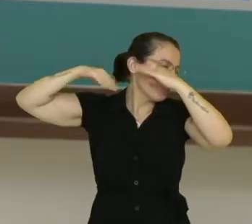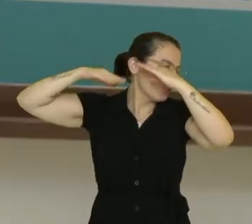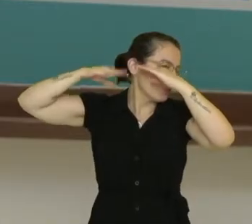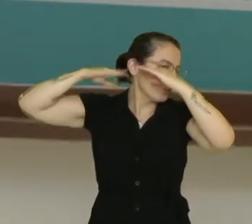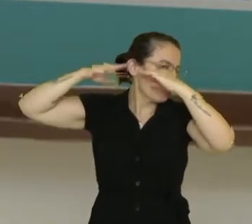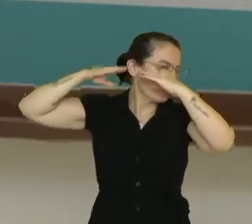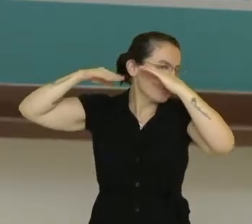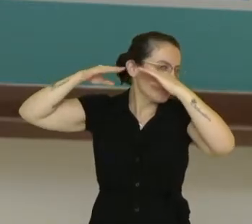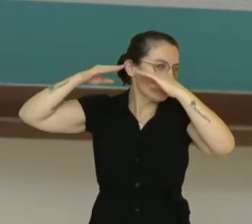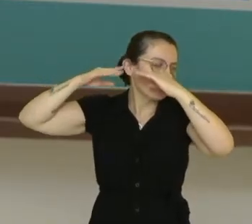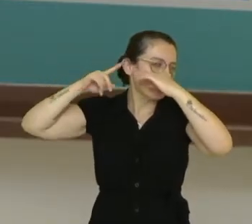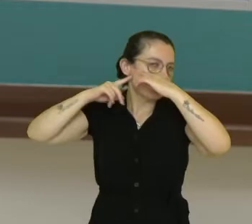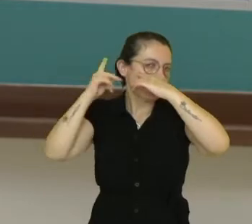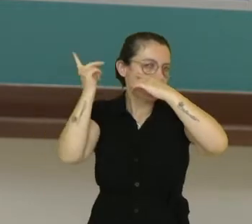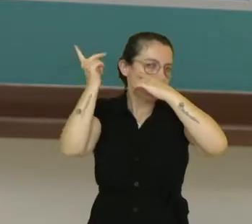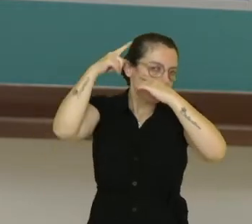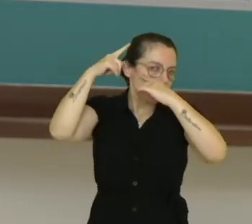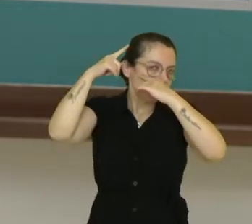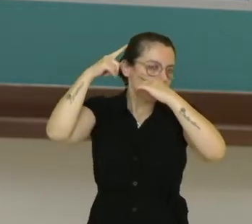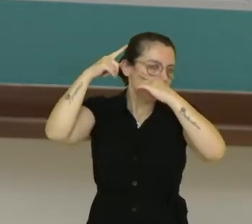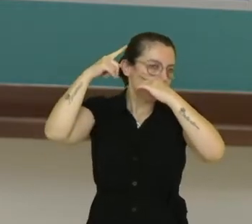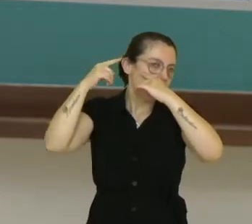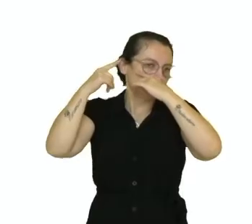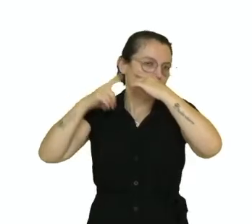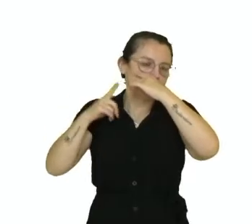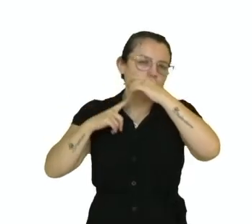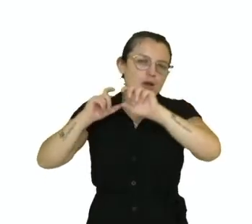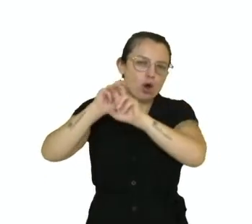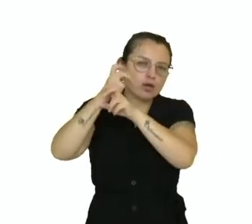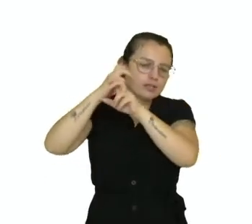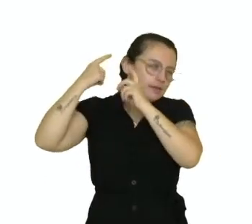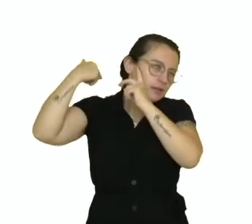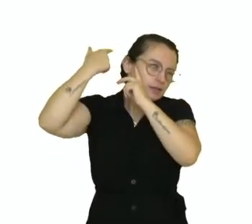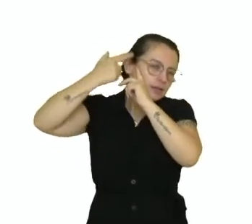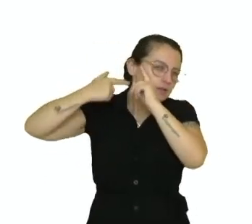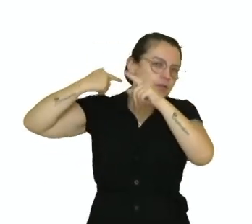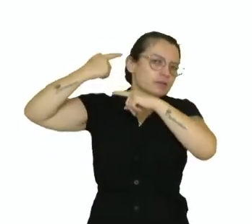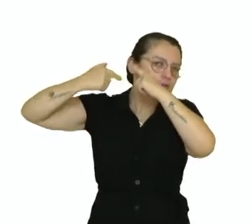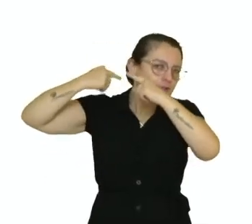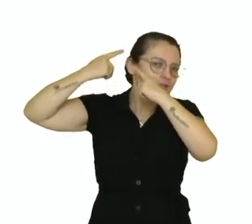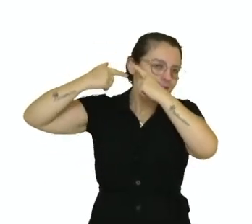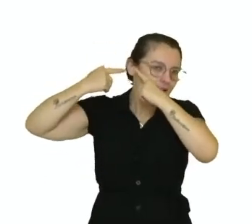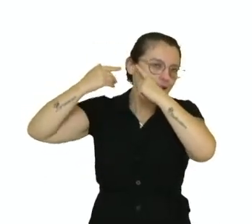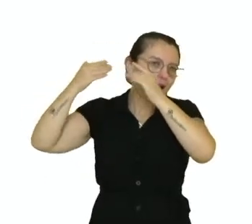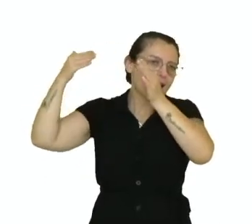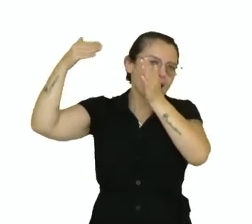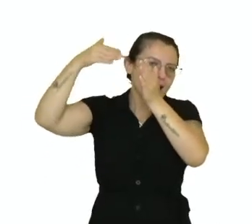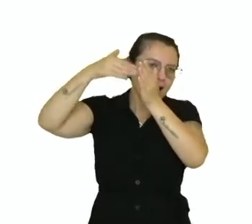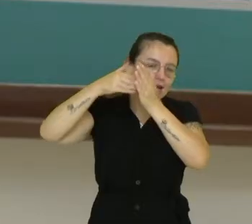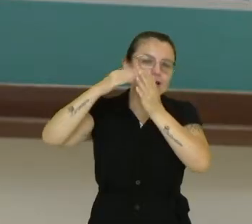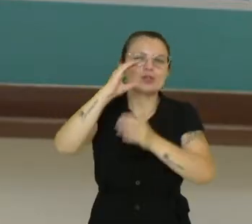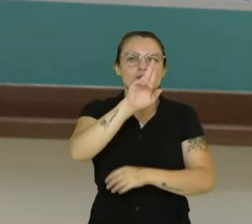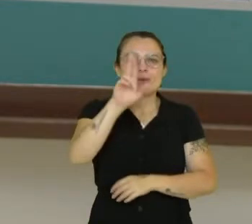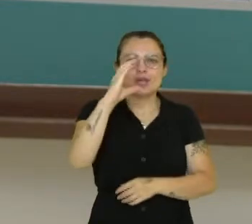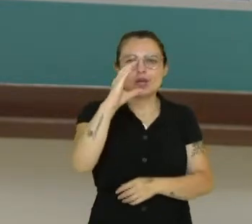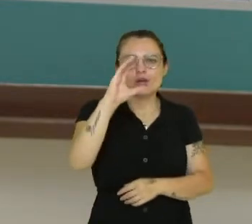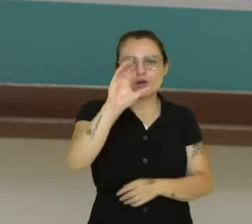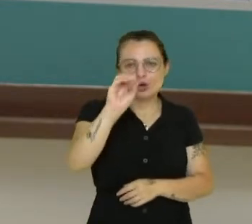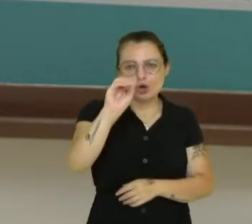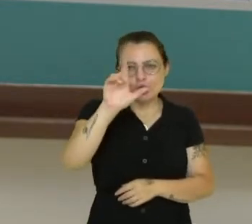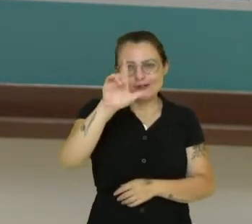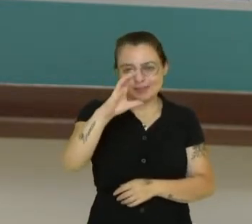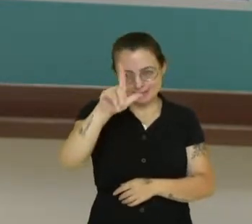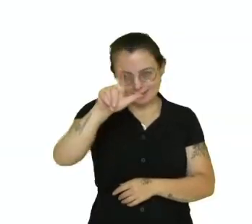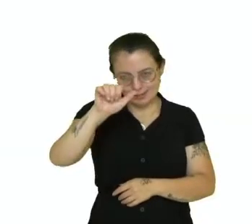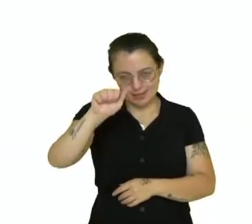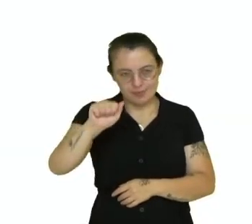tímpano aciona os ossinhos do ouvido, olha eles aqui, que se movem e pressionam a cóclea. Com a